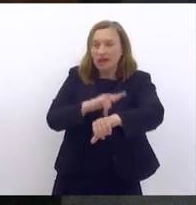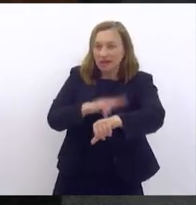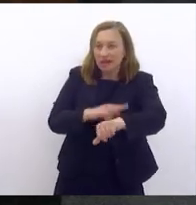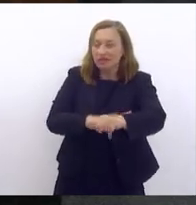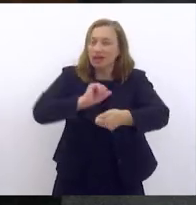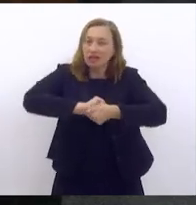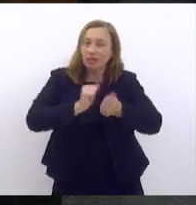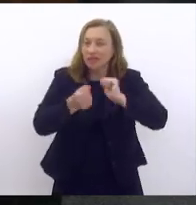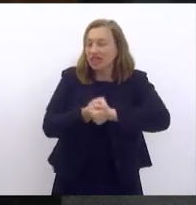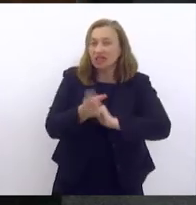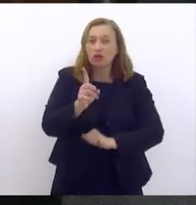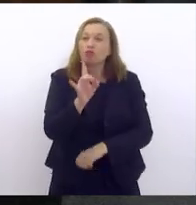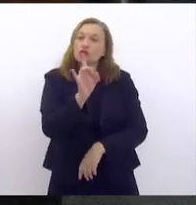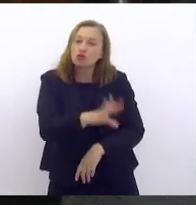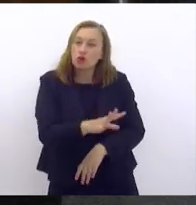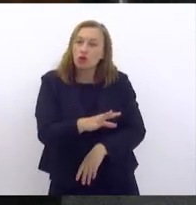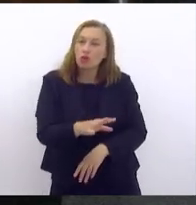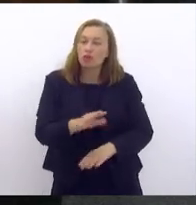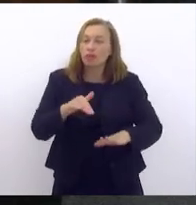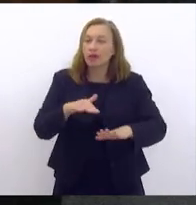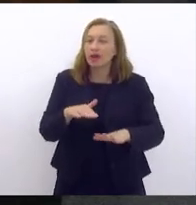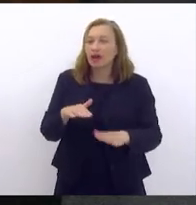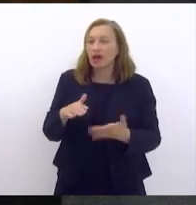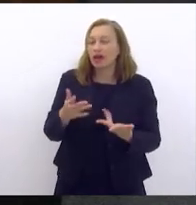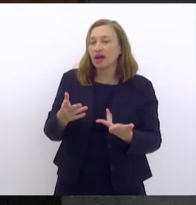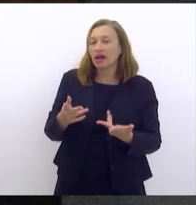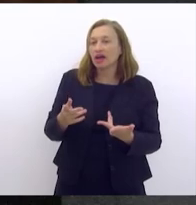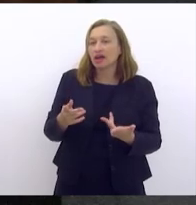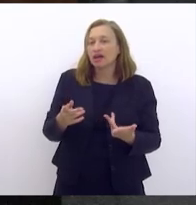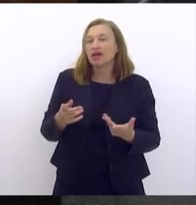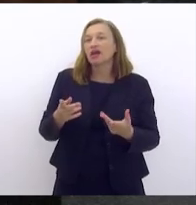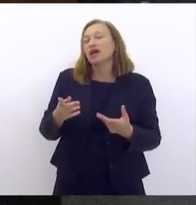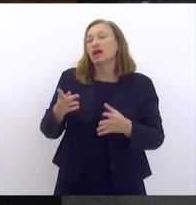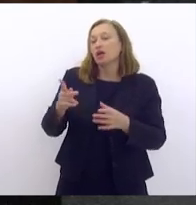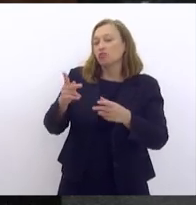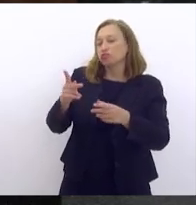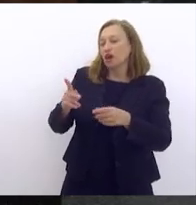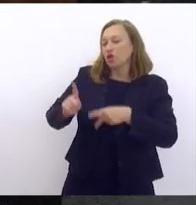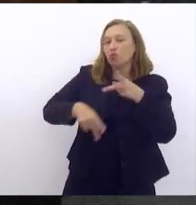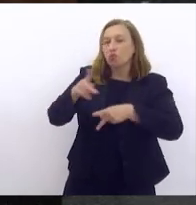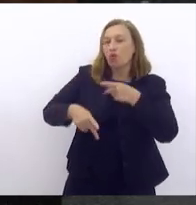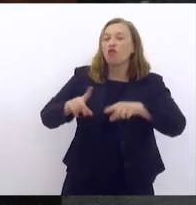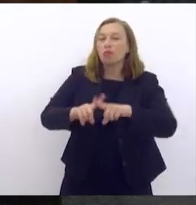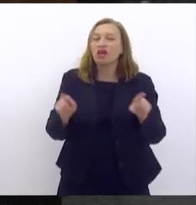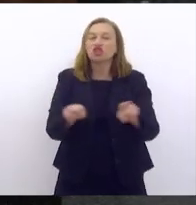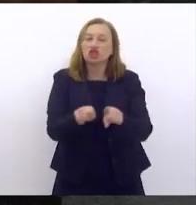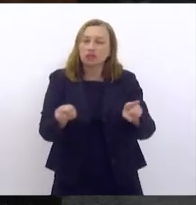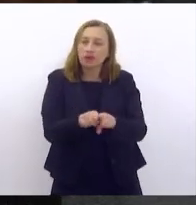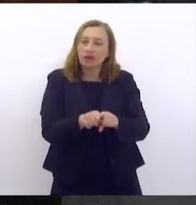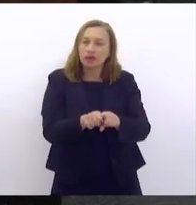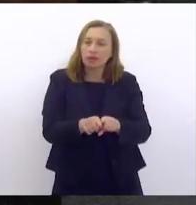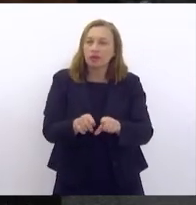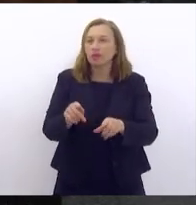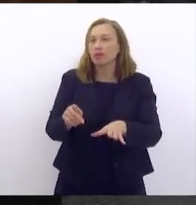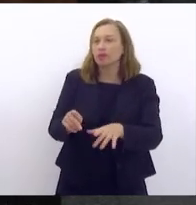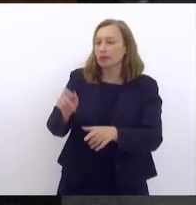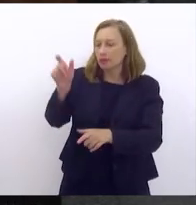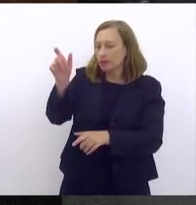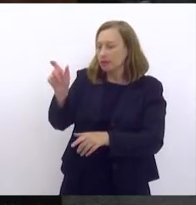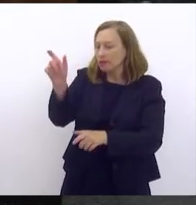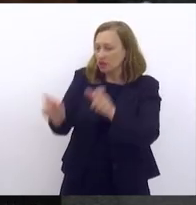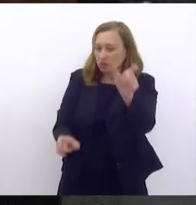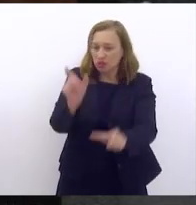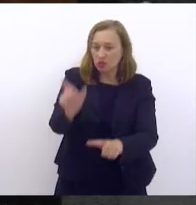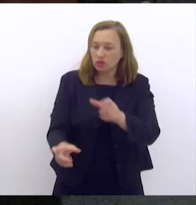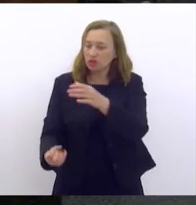adaptados, e não somente para a plateia, mas também para os fazedores de cultura, para atores, para produtores culturais, para que tenham isso. Lembrando